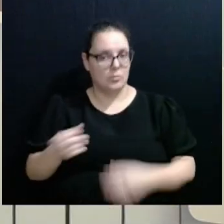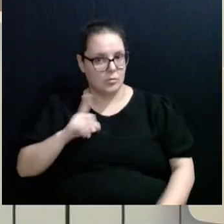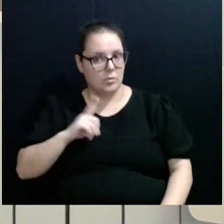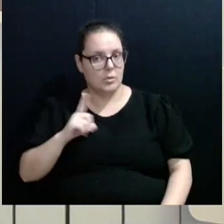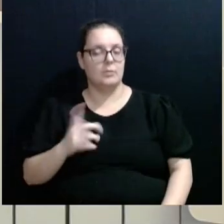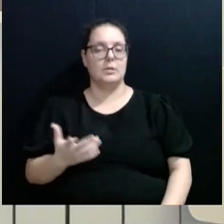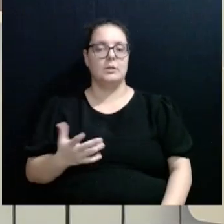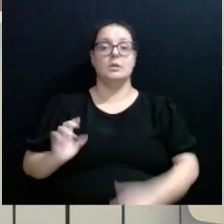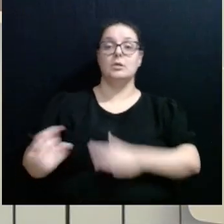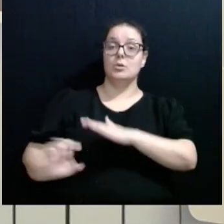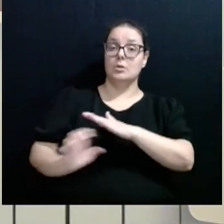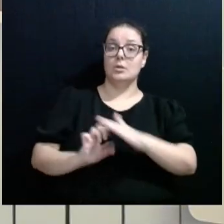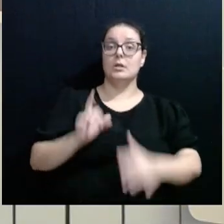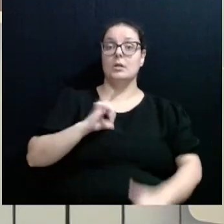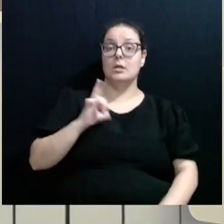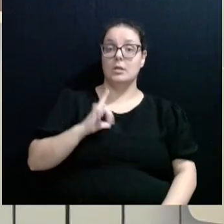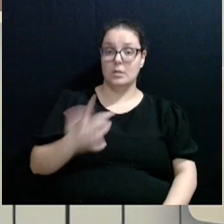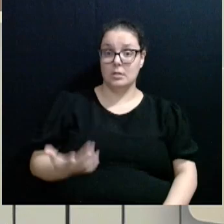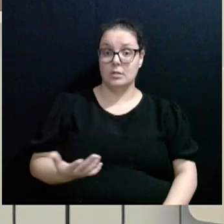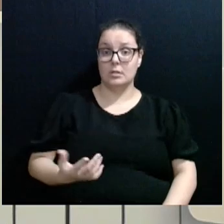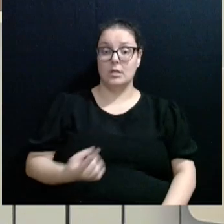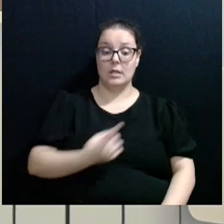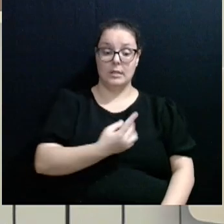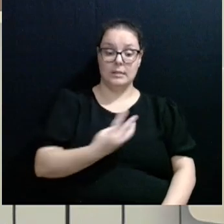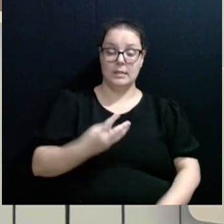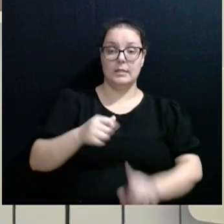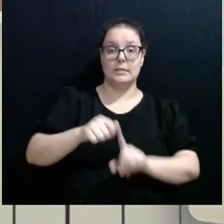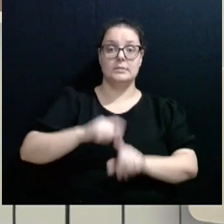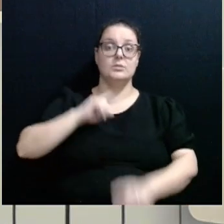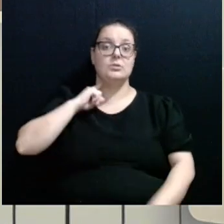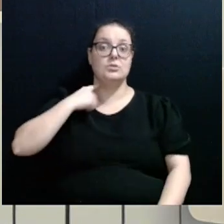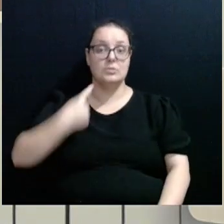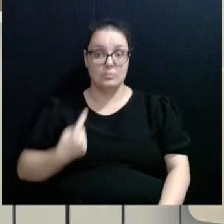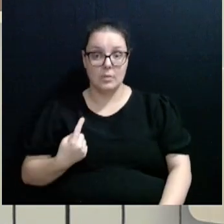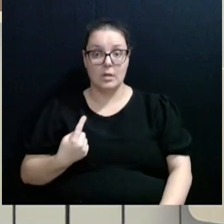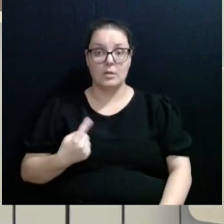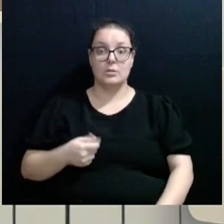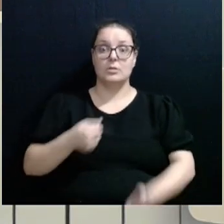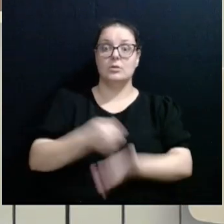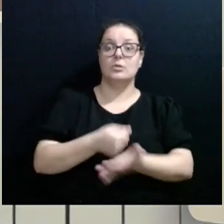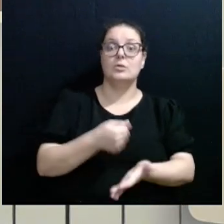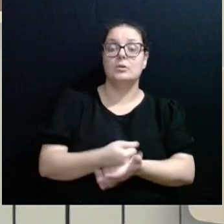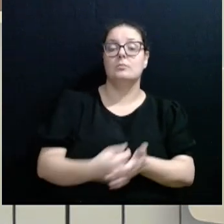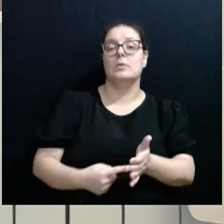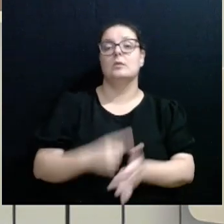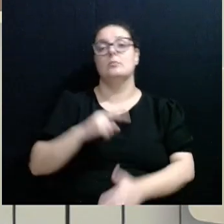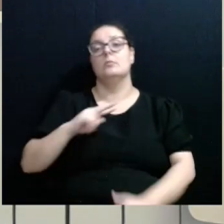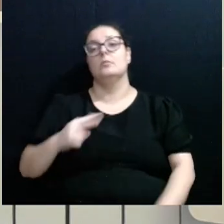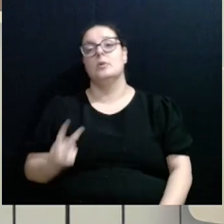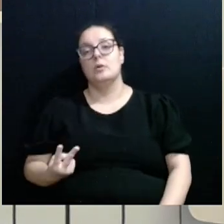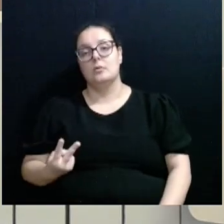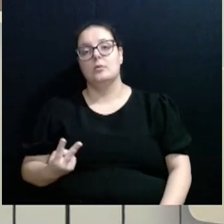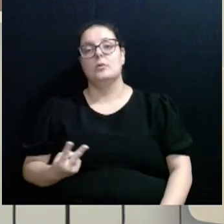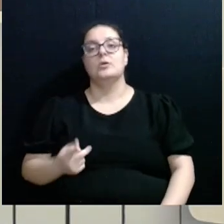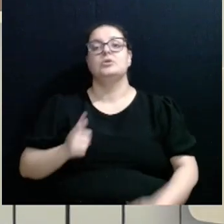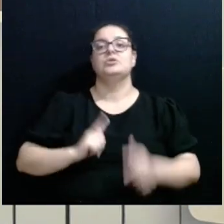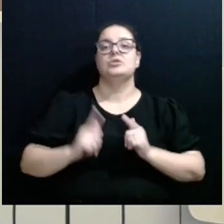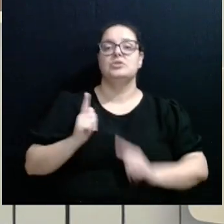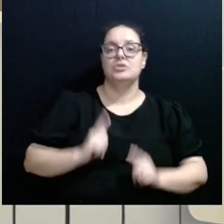têm até o mês de maio para se adaptar às exigências, que incluem pela primeira vez gestão de